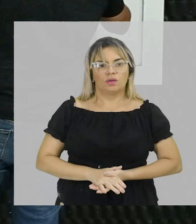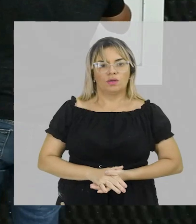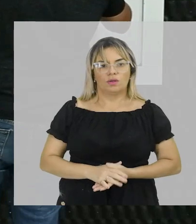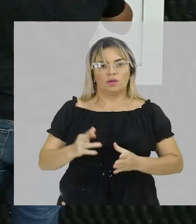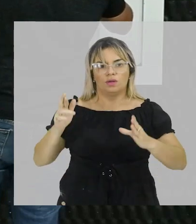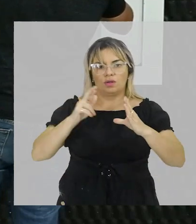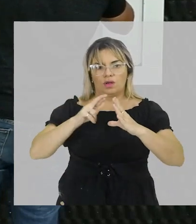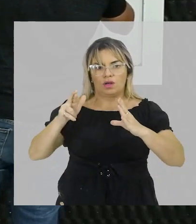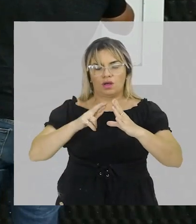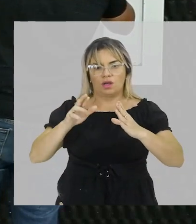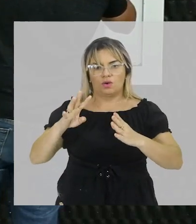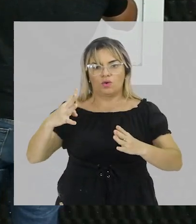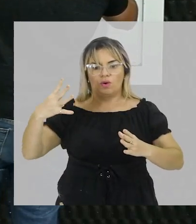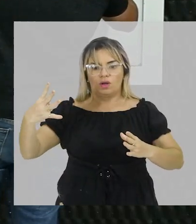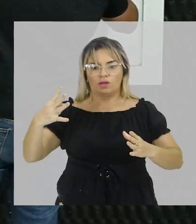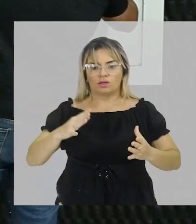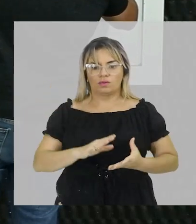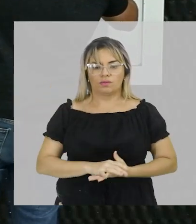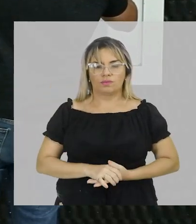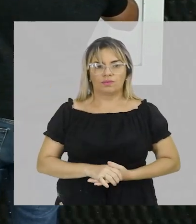raio 4.